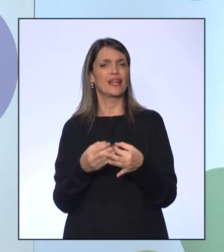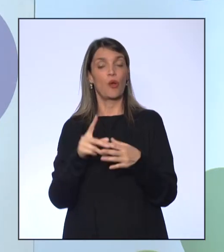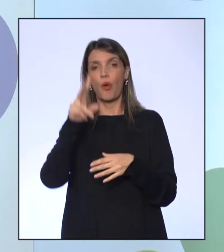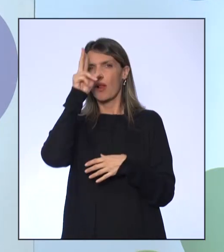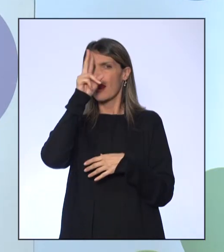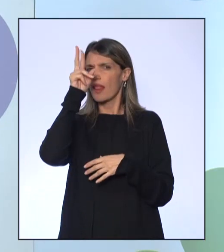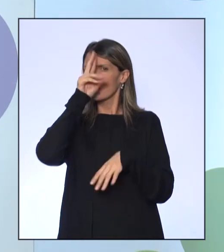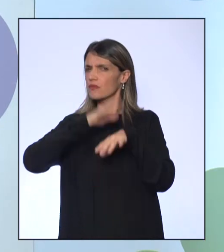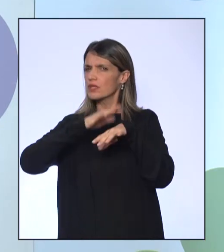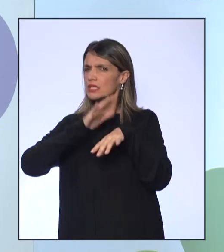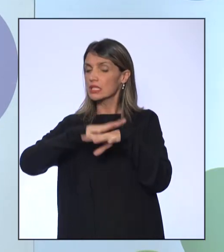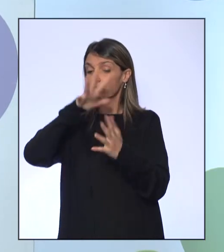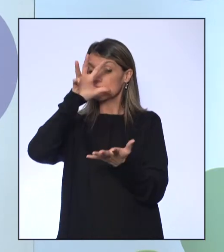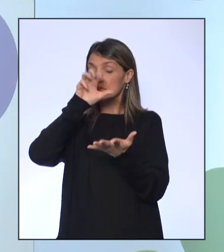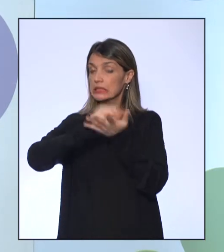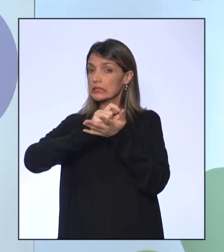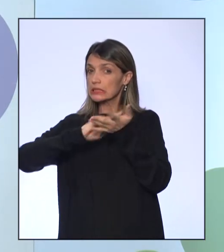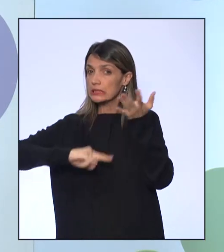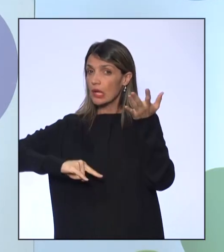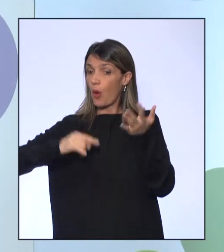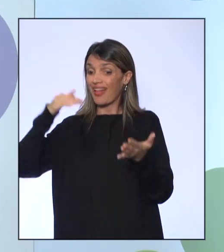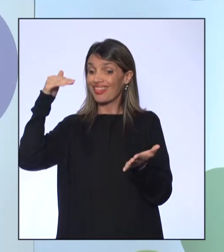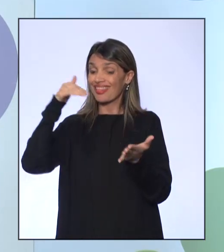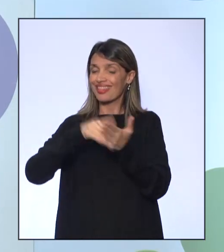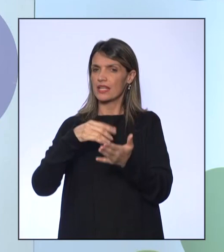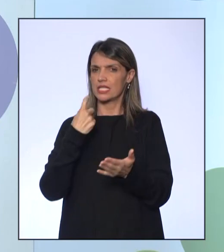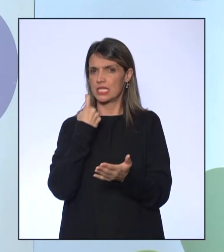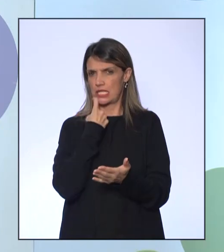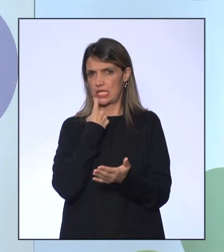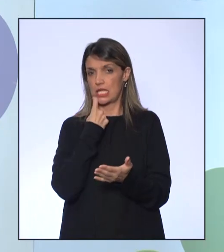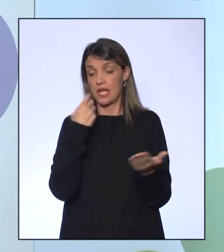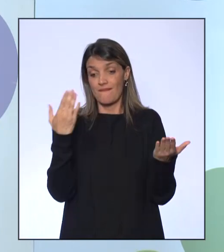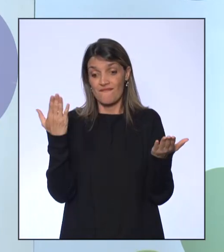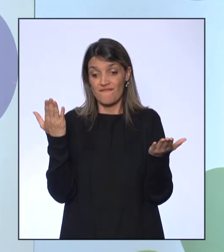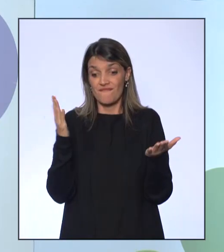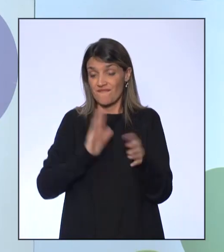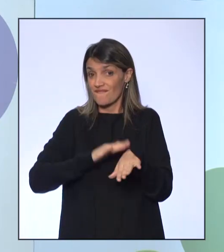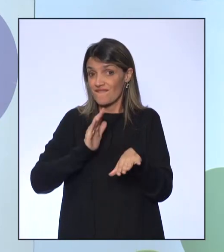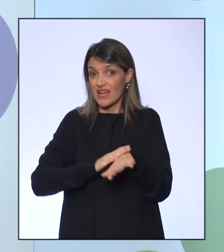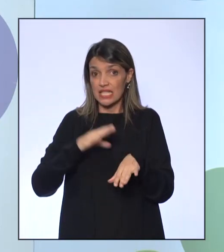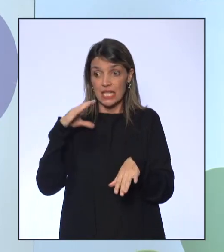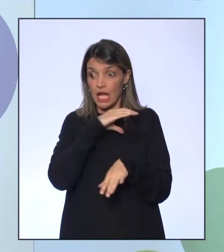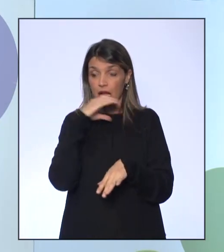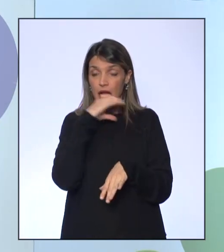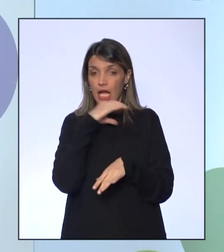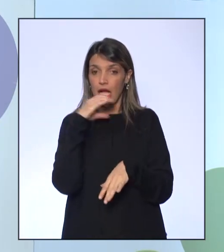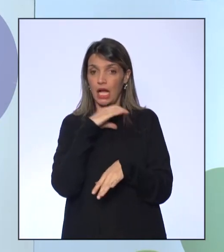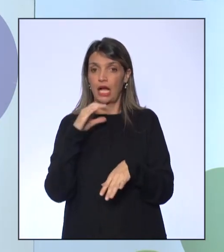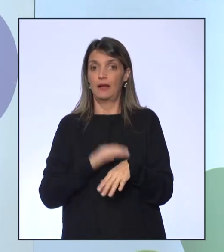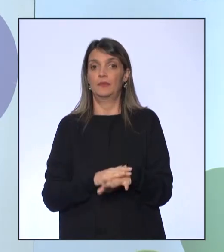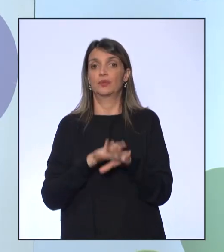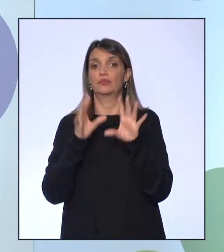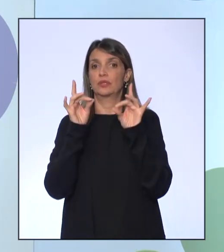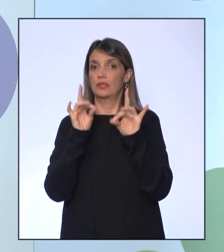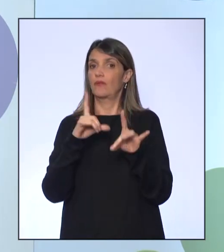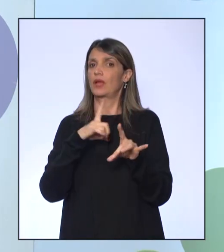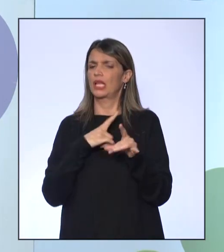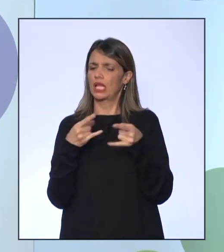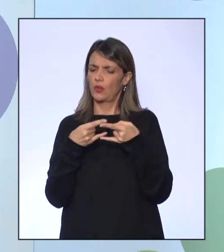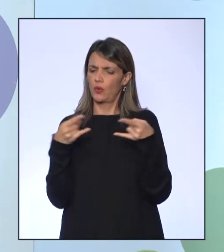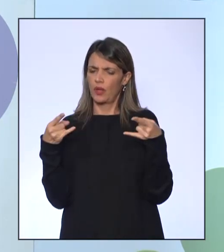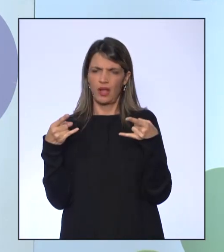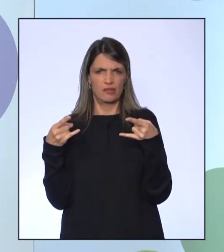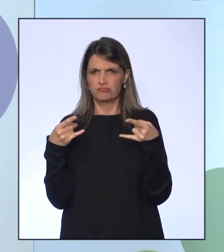aí isso lembrem de fazer a inscrição do enem até sexta-feira não deixe para última hora o detalhe também que eu falei importante mas gerar um boleto